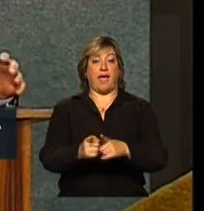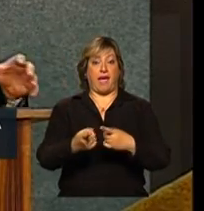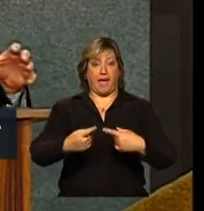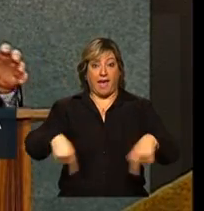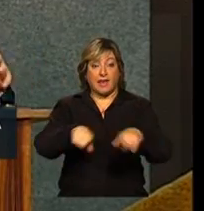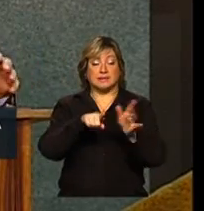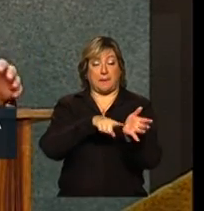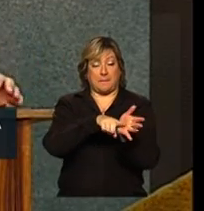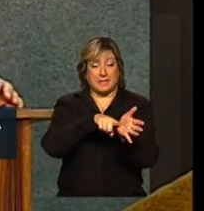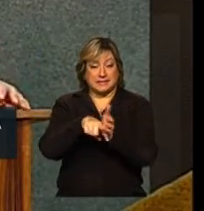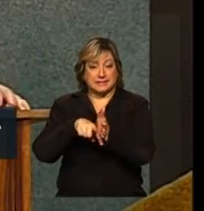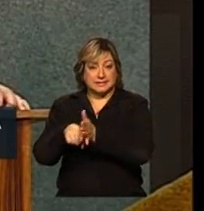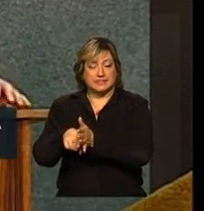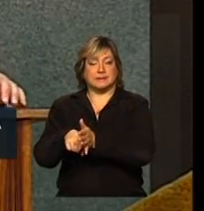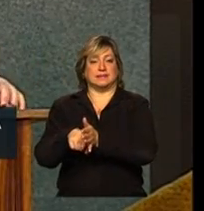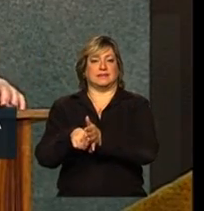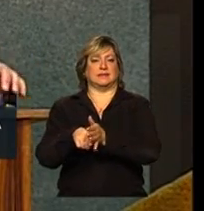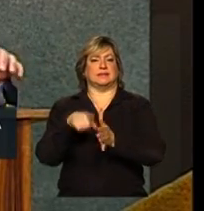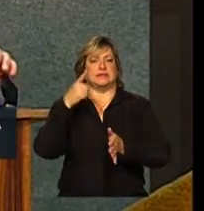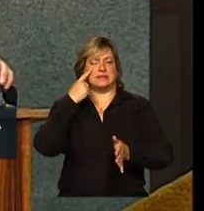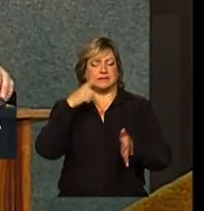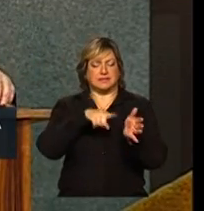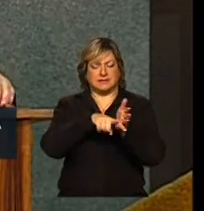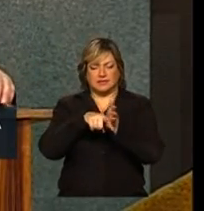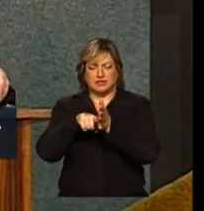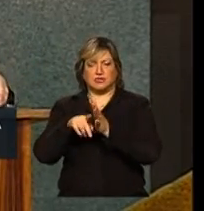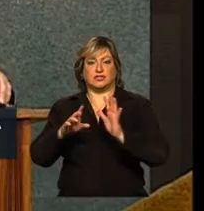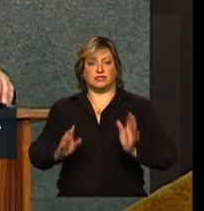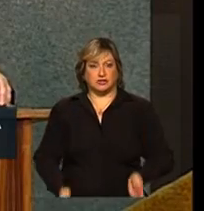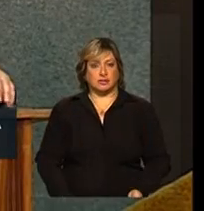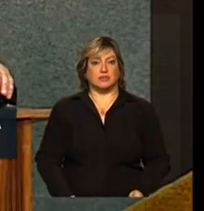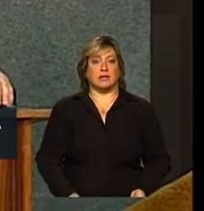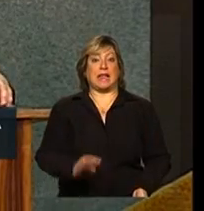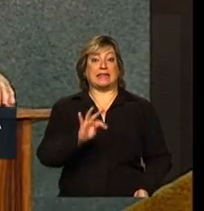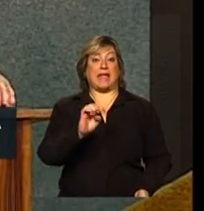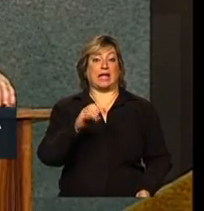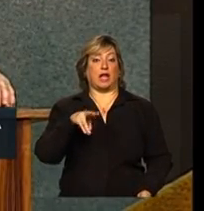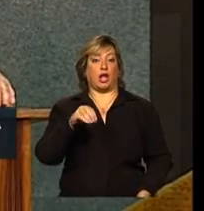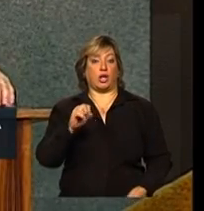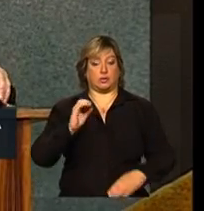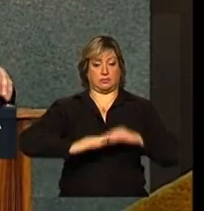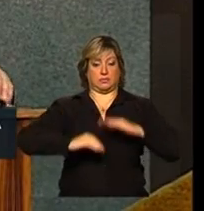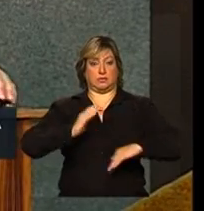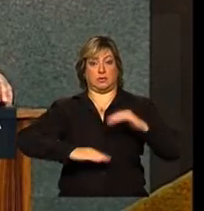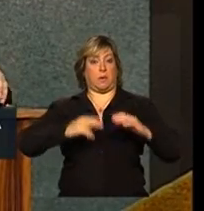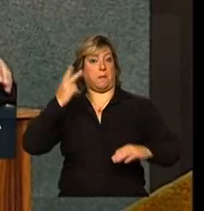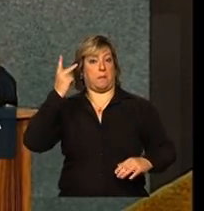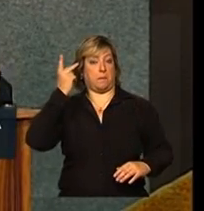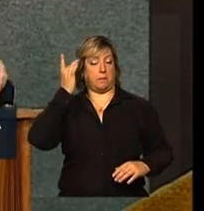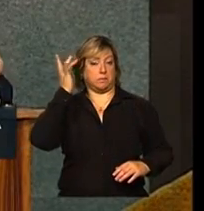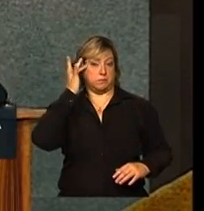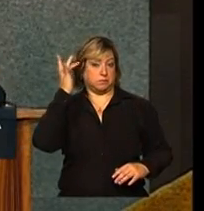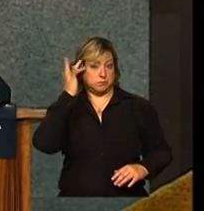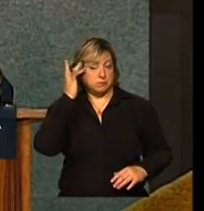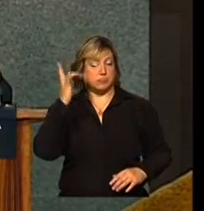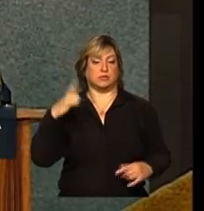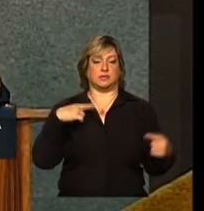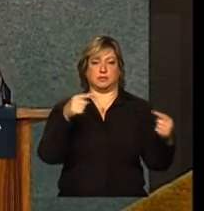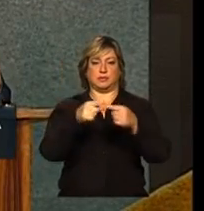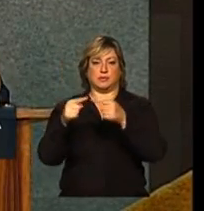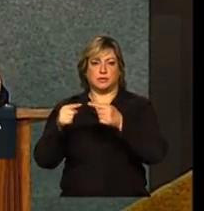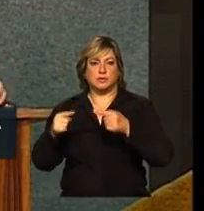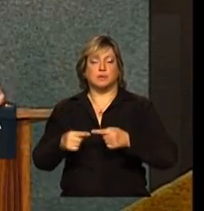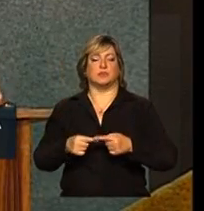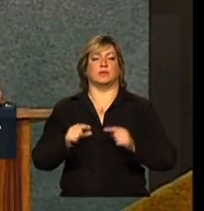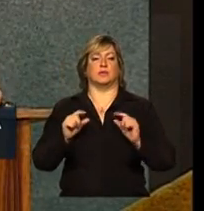essas pesquisas foram analisadas por técnicos, por profissionais adequados,